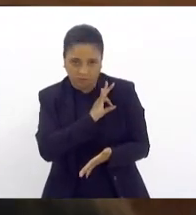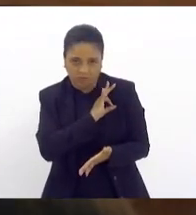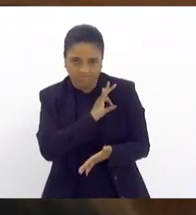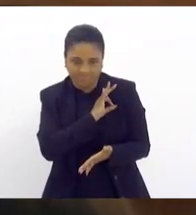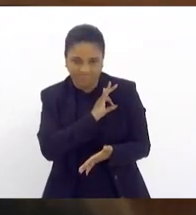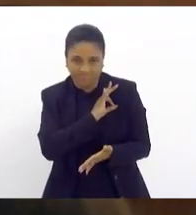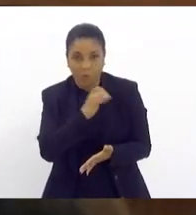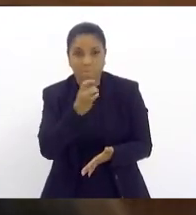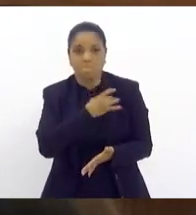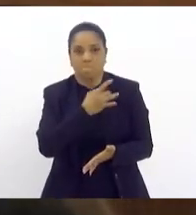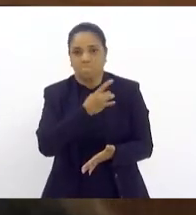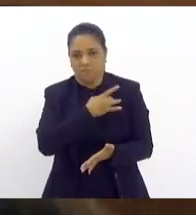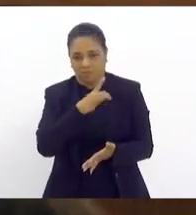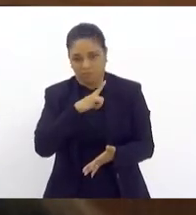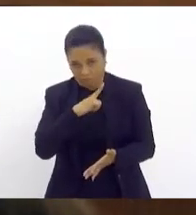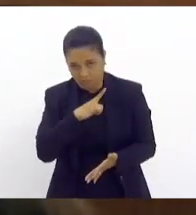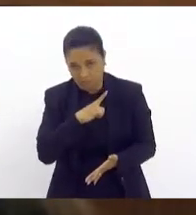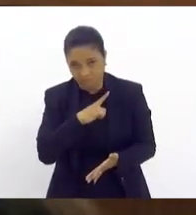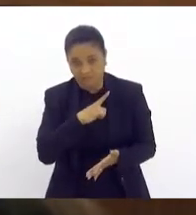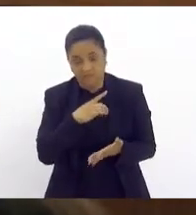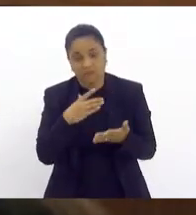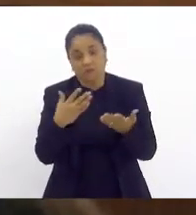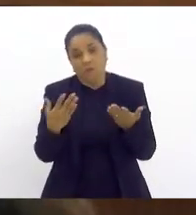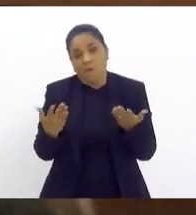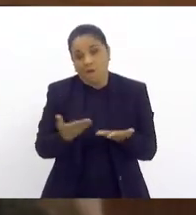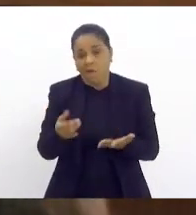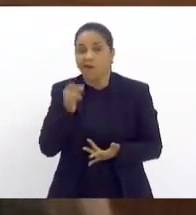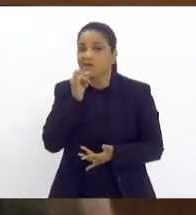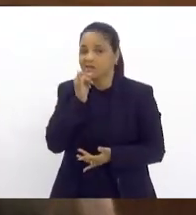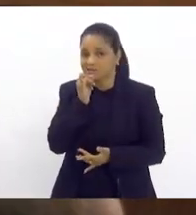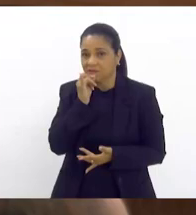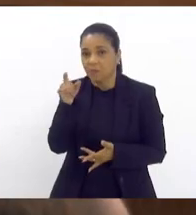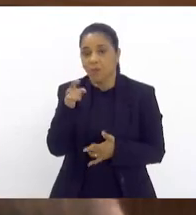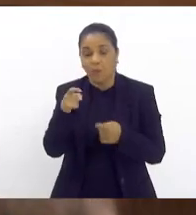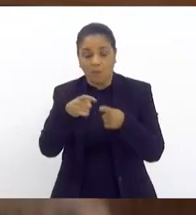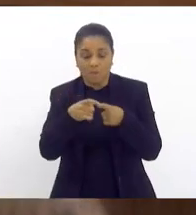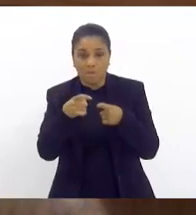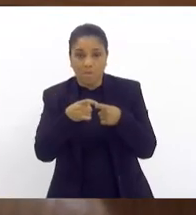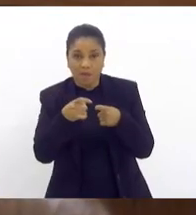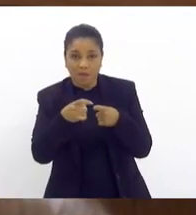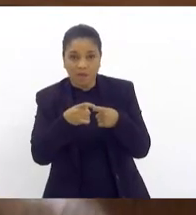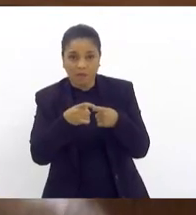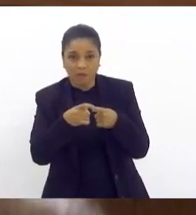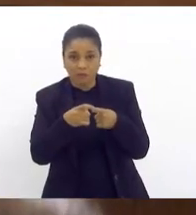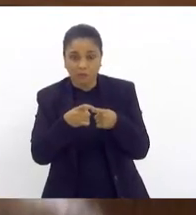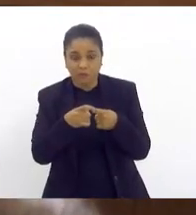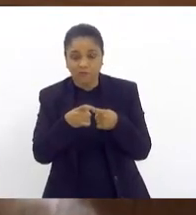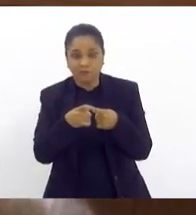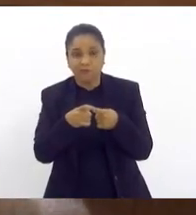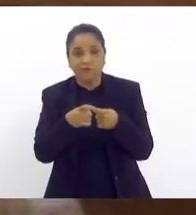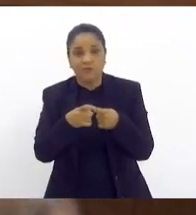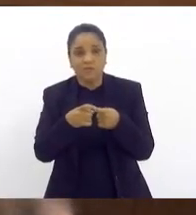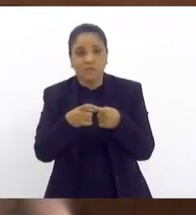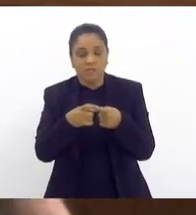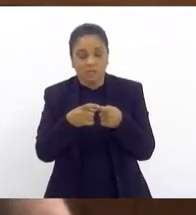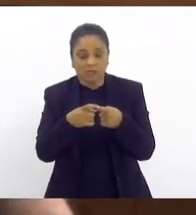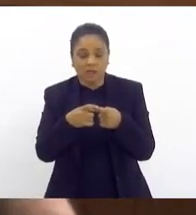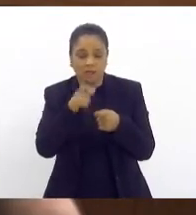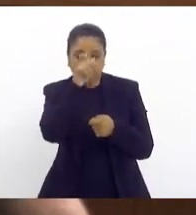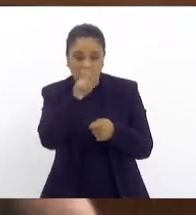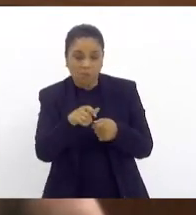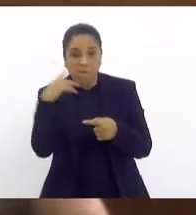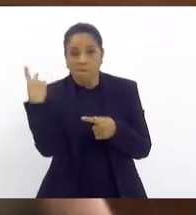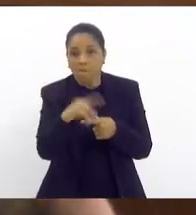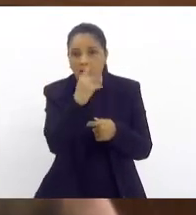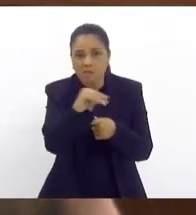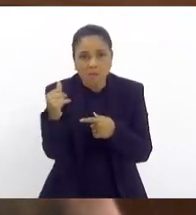mesmo tempo senhora Presidente a gente vê por exemplo o médico espancador de mulheres né essa semana veio